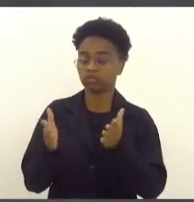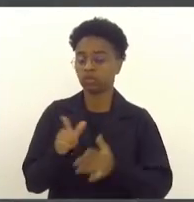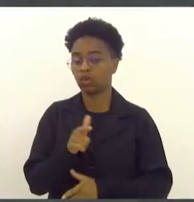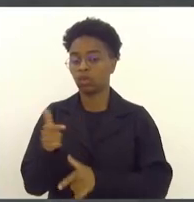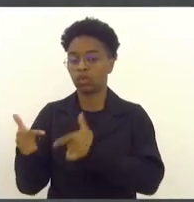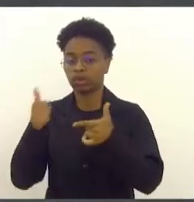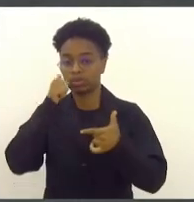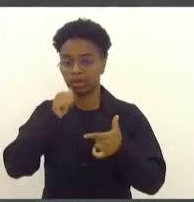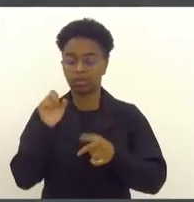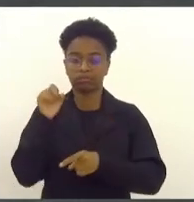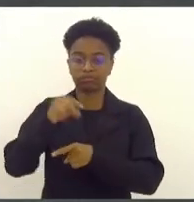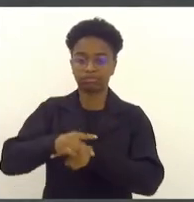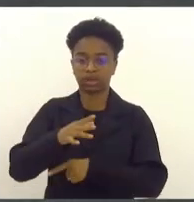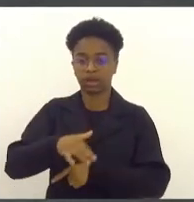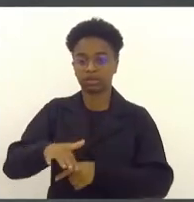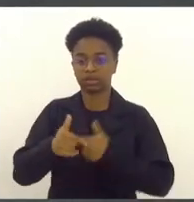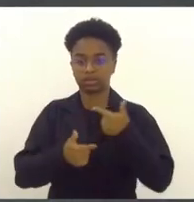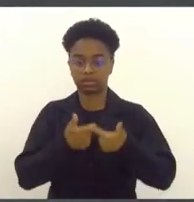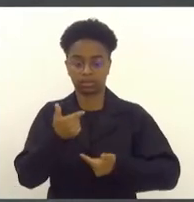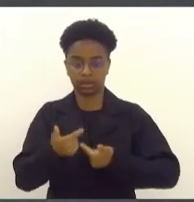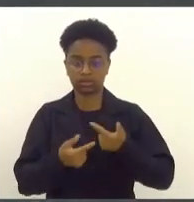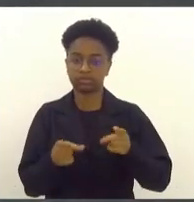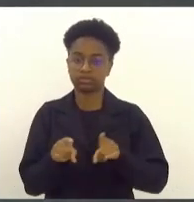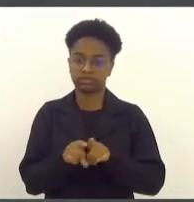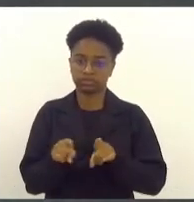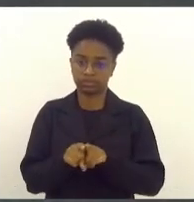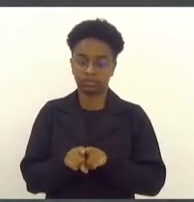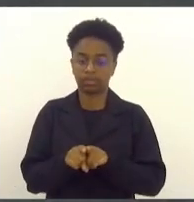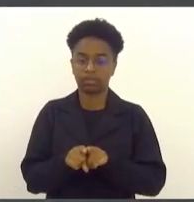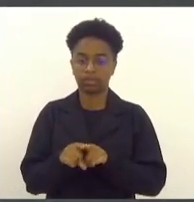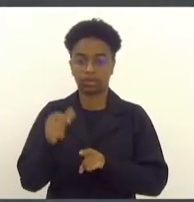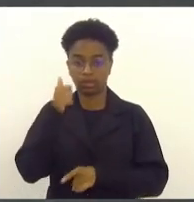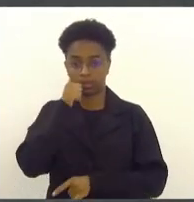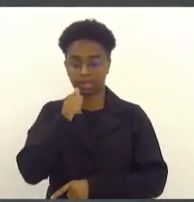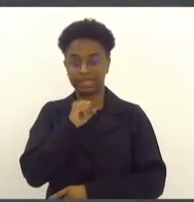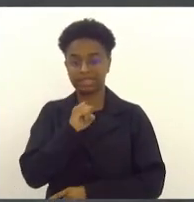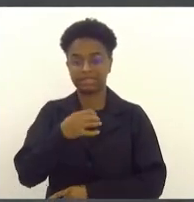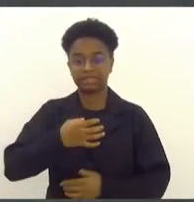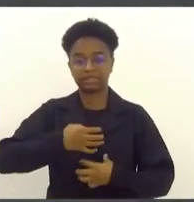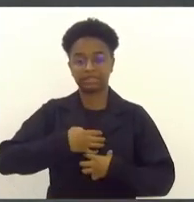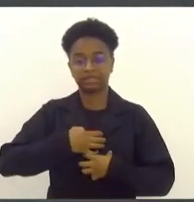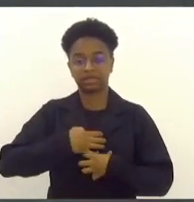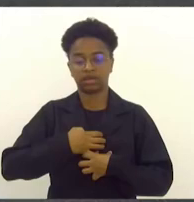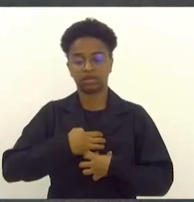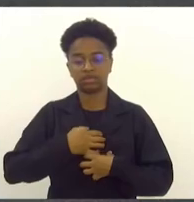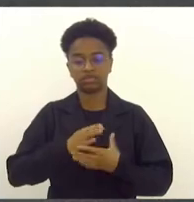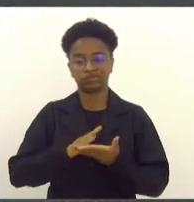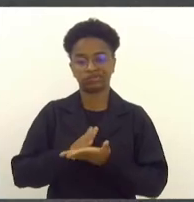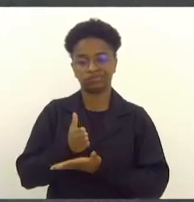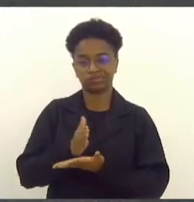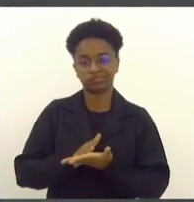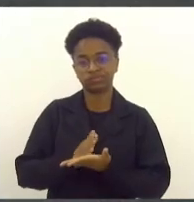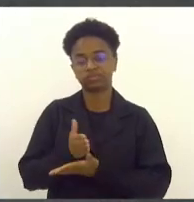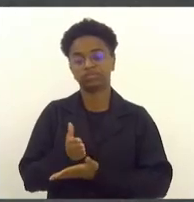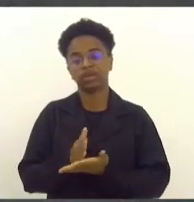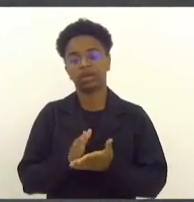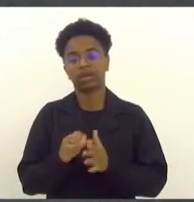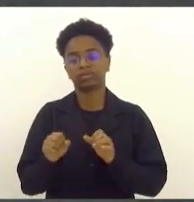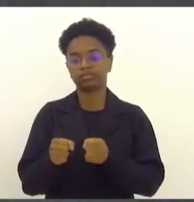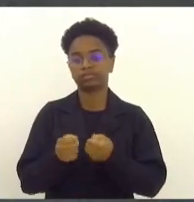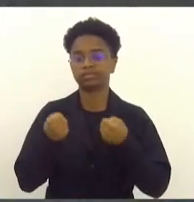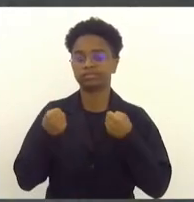a entrar no mercado de trabalho Inclusive acho que se sentem Em algum momento desconfortáveis em pegar